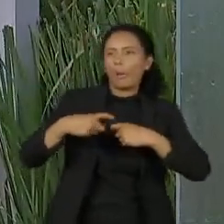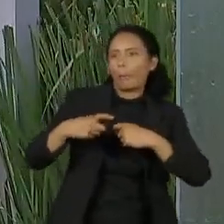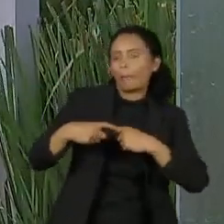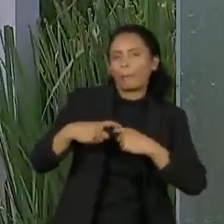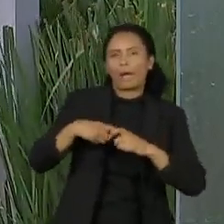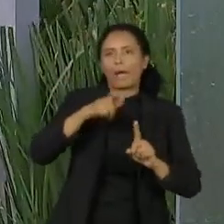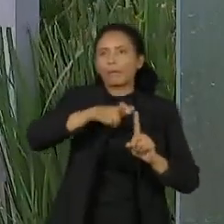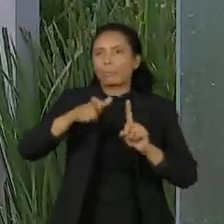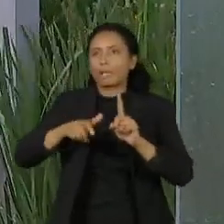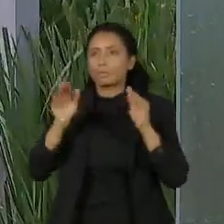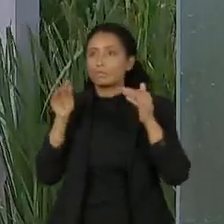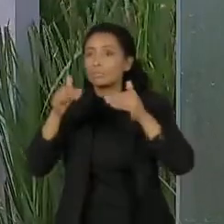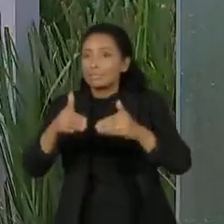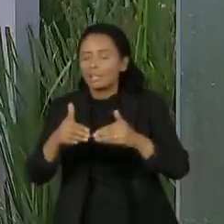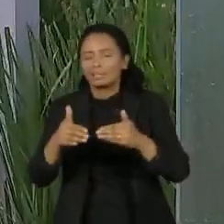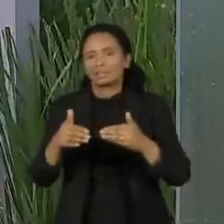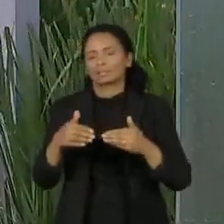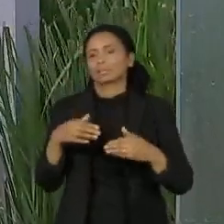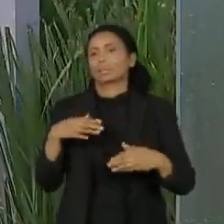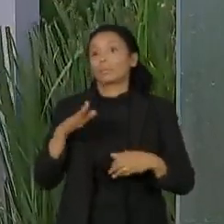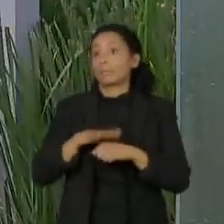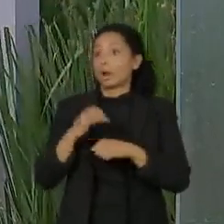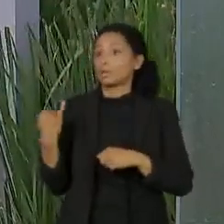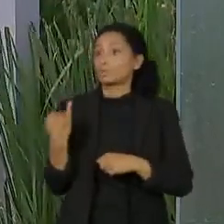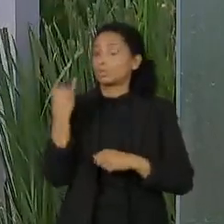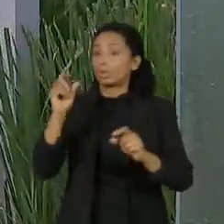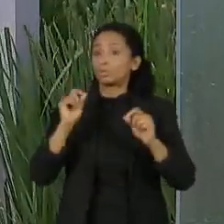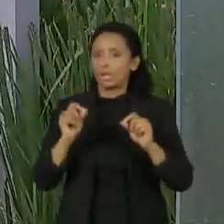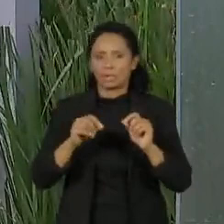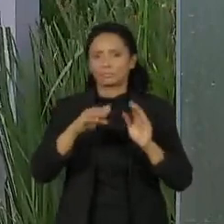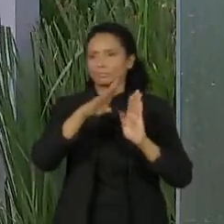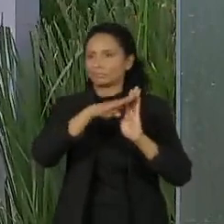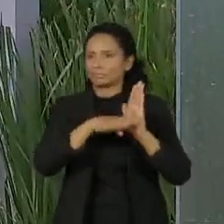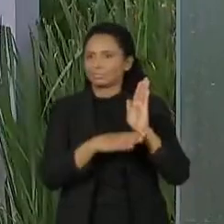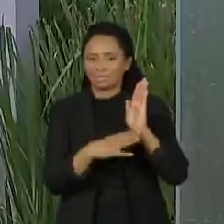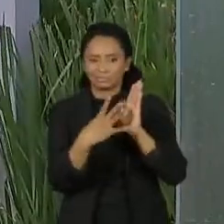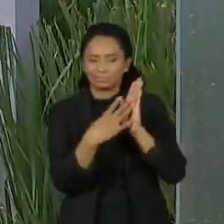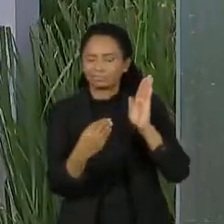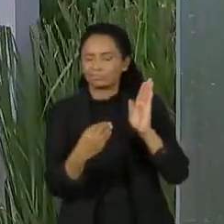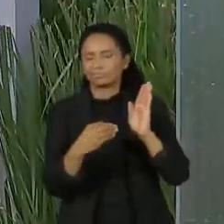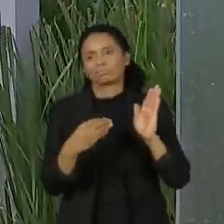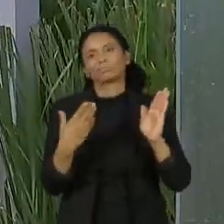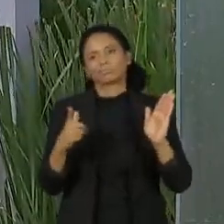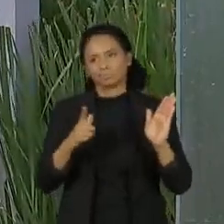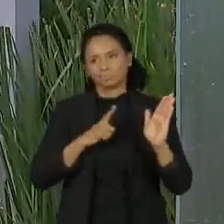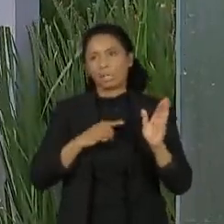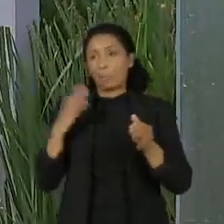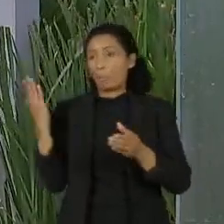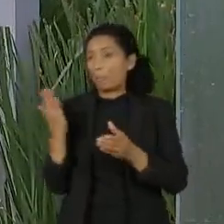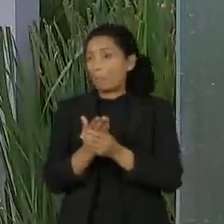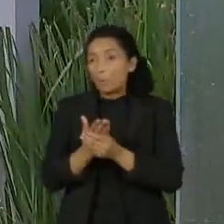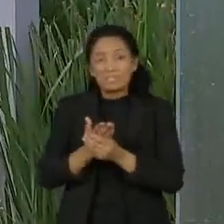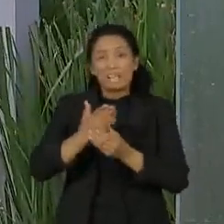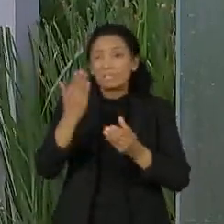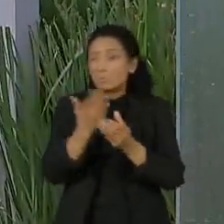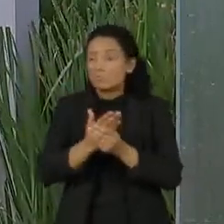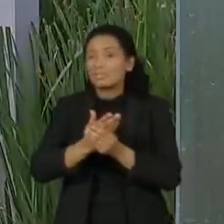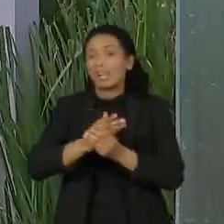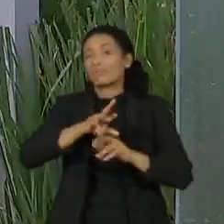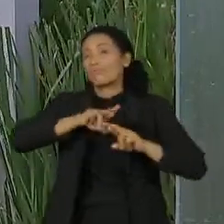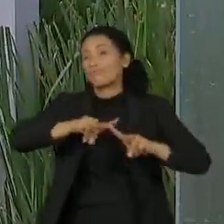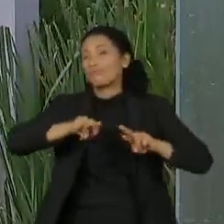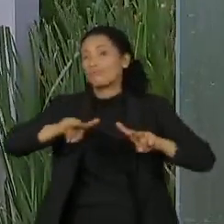porque essa lista da ANS é responsável por muitos processos judiciais. Para algumas pessoas, caso seja aprovado o